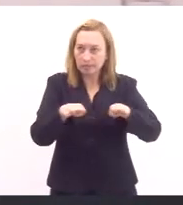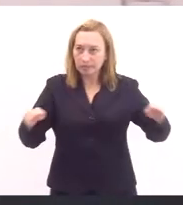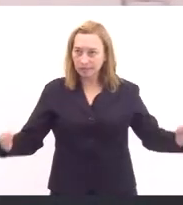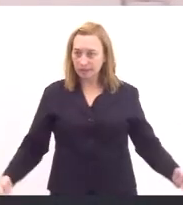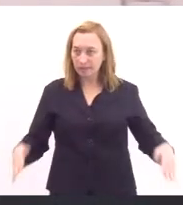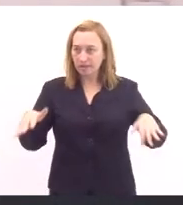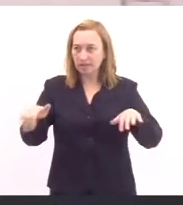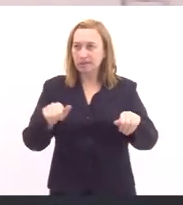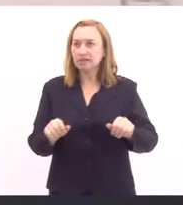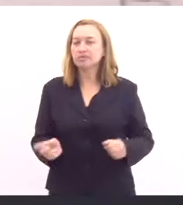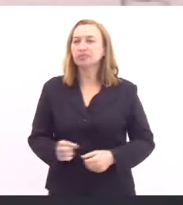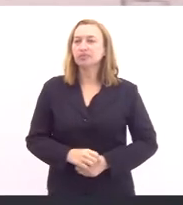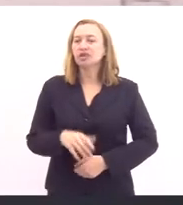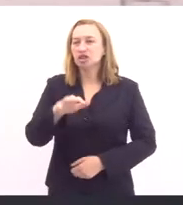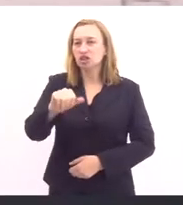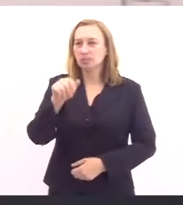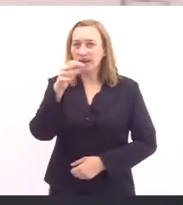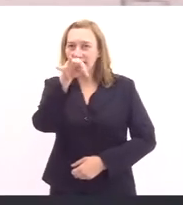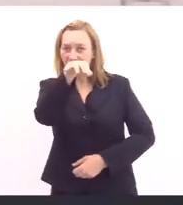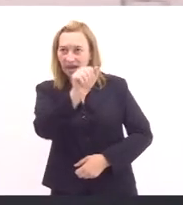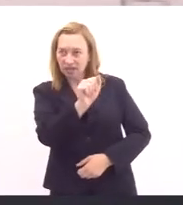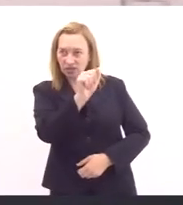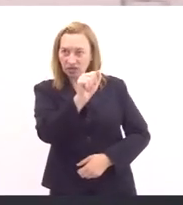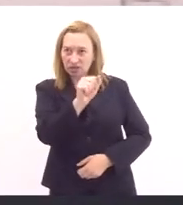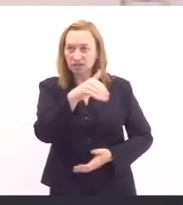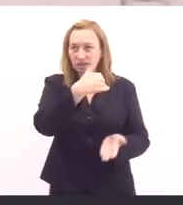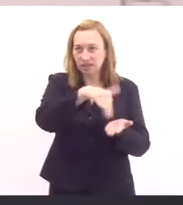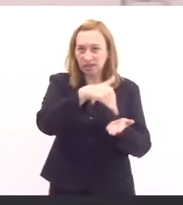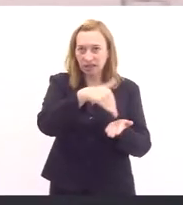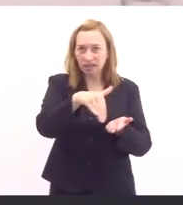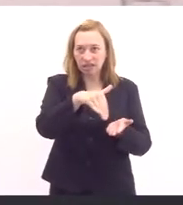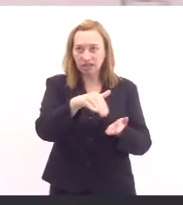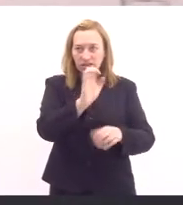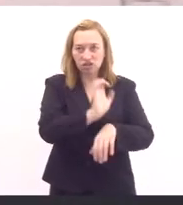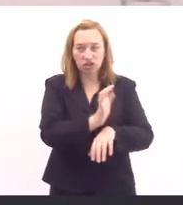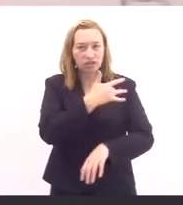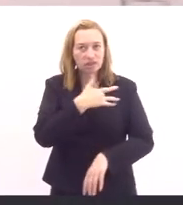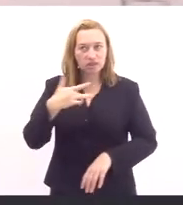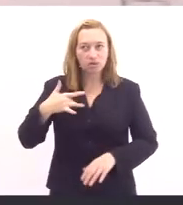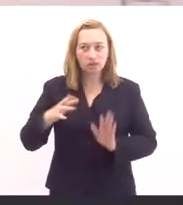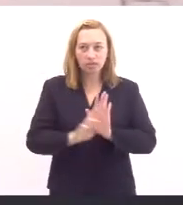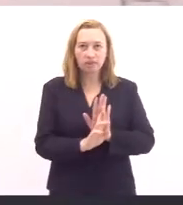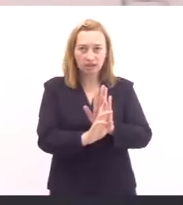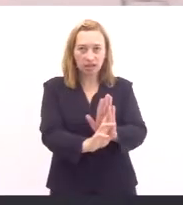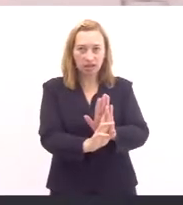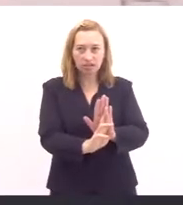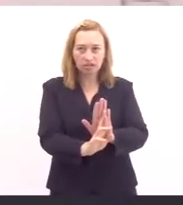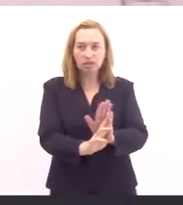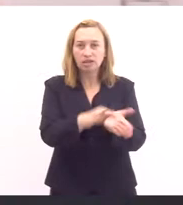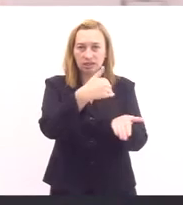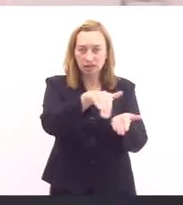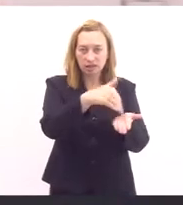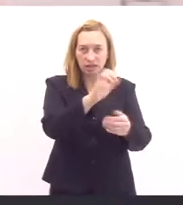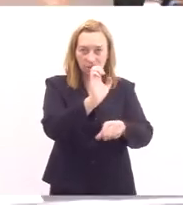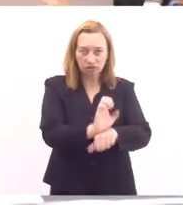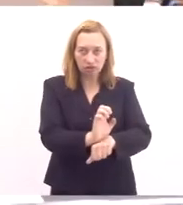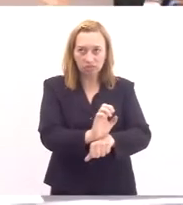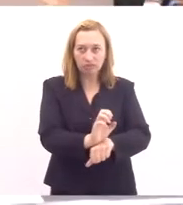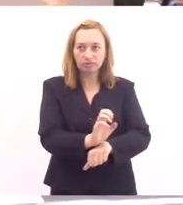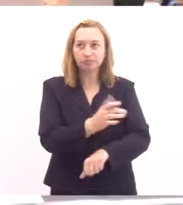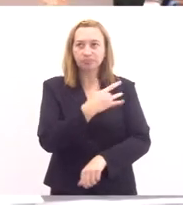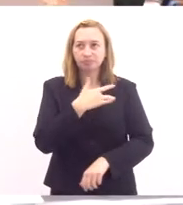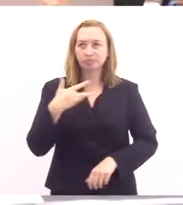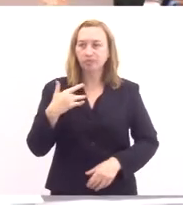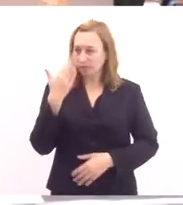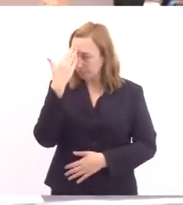Kátia Aparecida setor da humanização Secretaria de Estado da Saúde representando aqui o secretário Estadual de Saúde